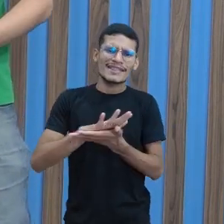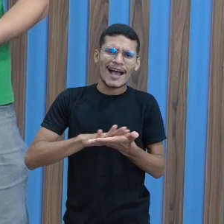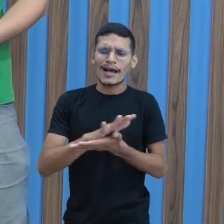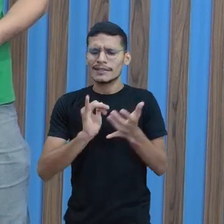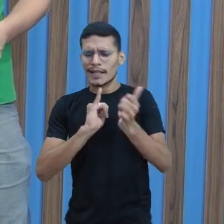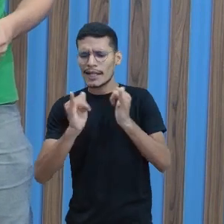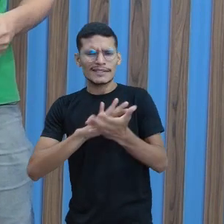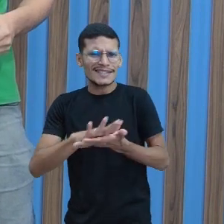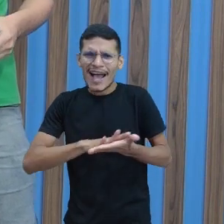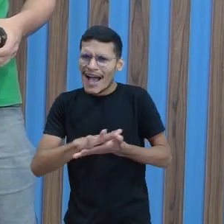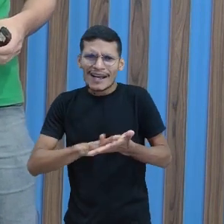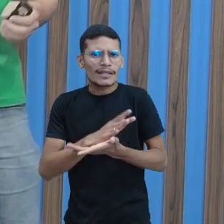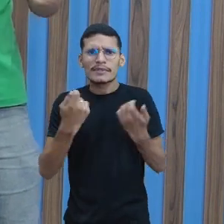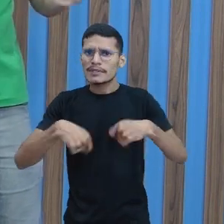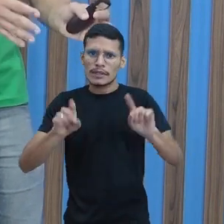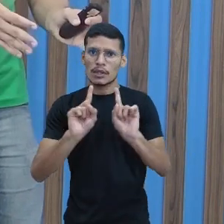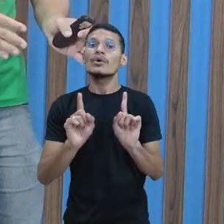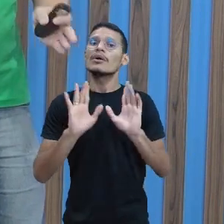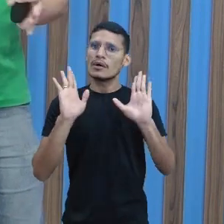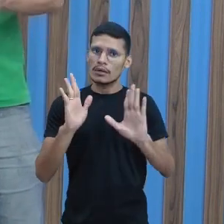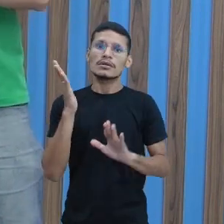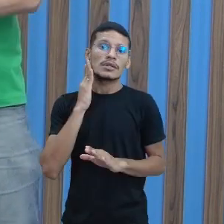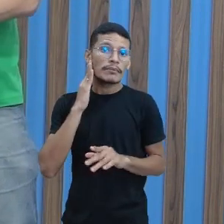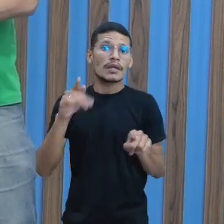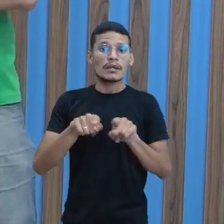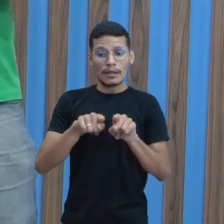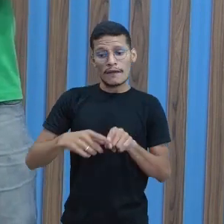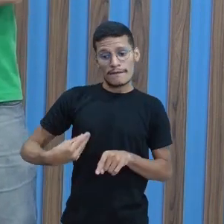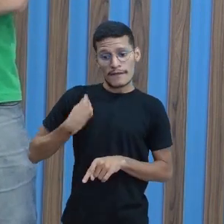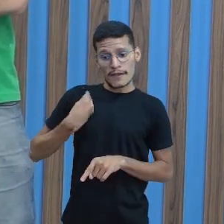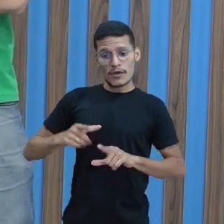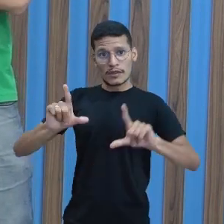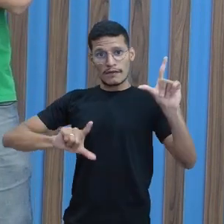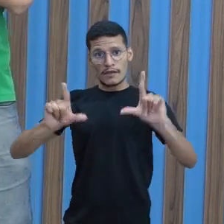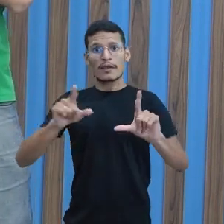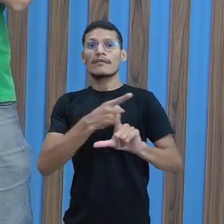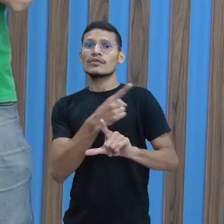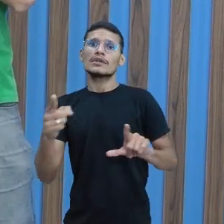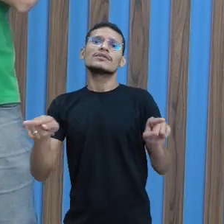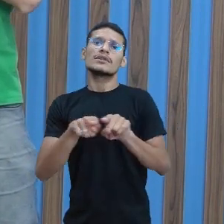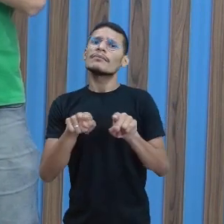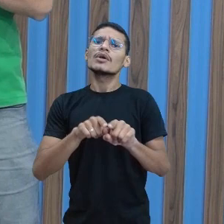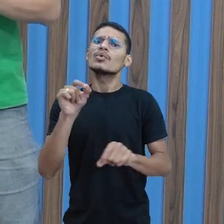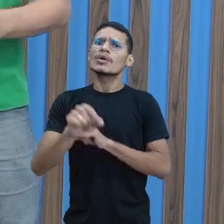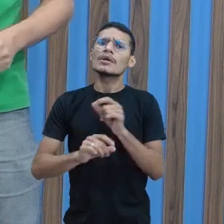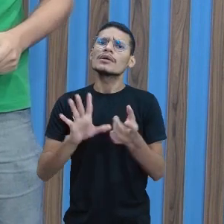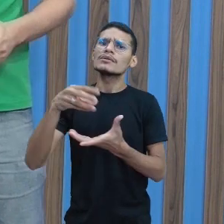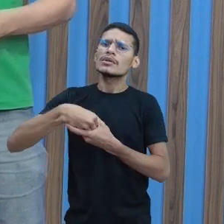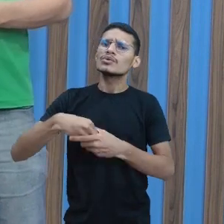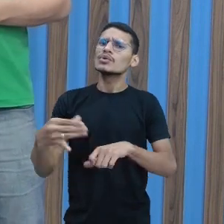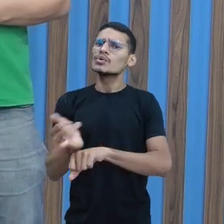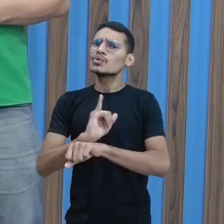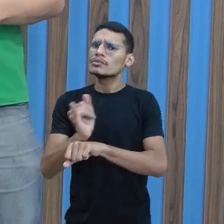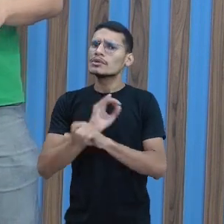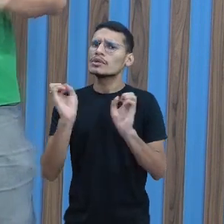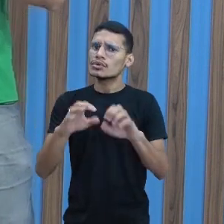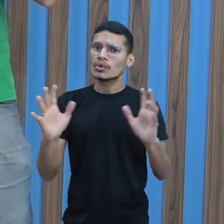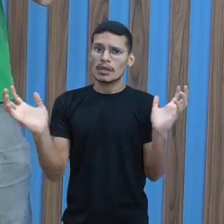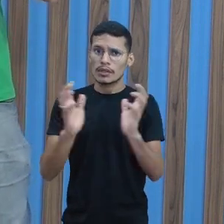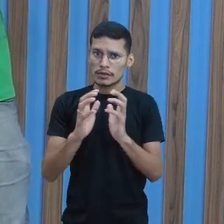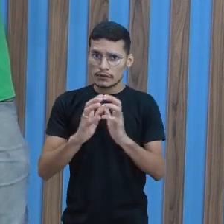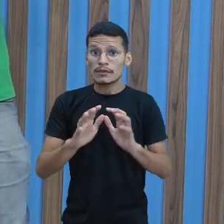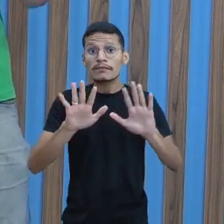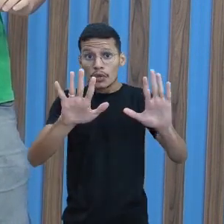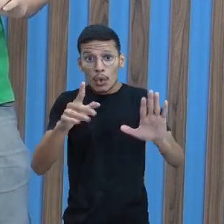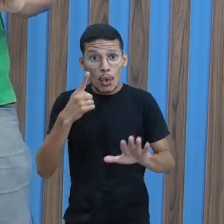os dados. E vocês podem também assistir, além das nossas aulas ao vivo aí na TV, vocês podem assistir no canal do YouTube do Educa Recife. Gente,